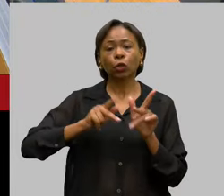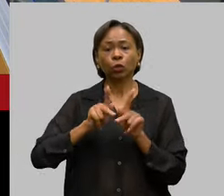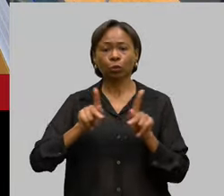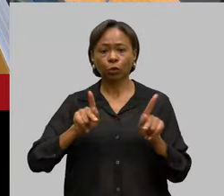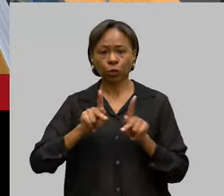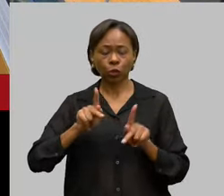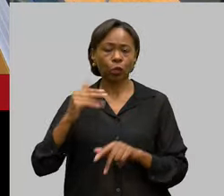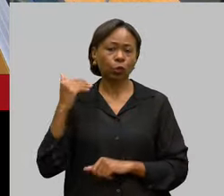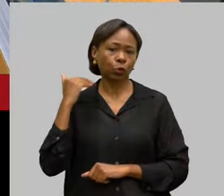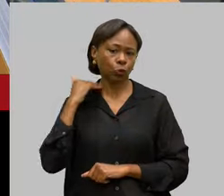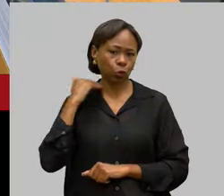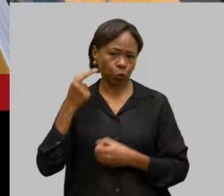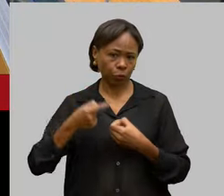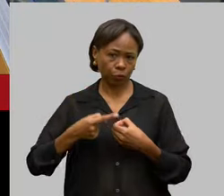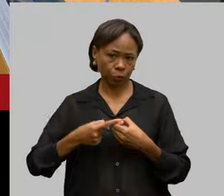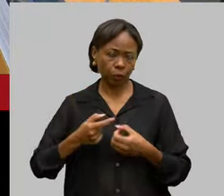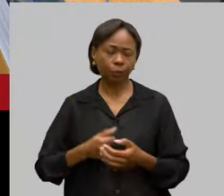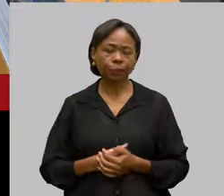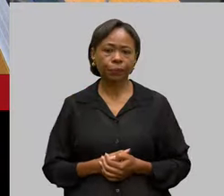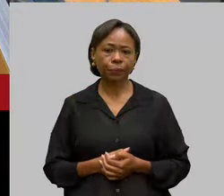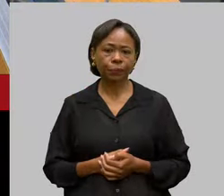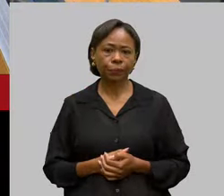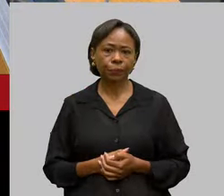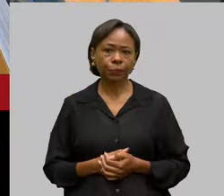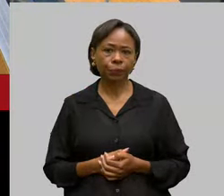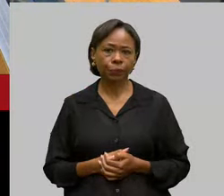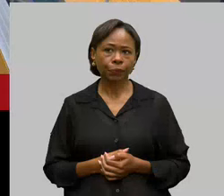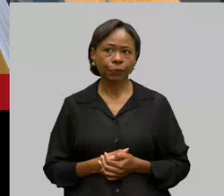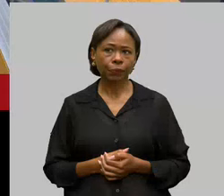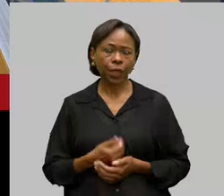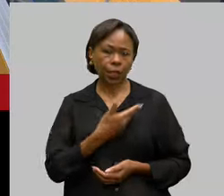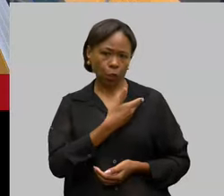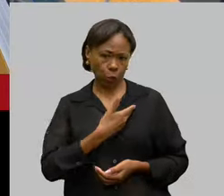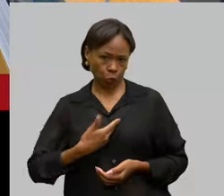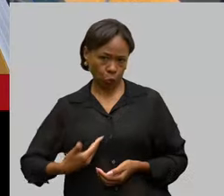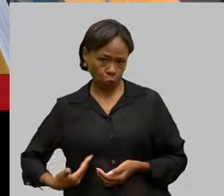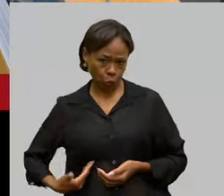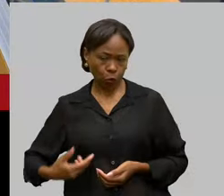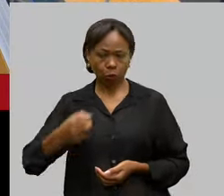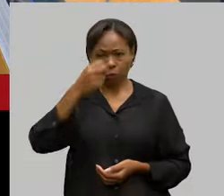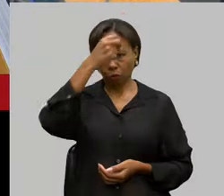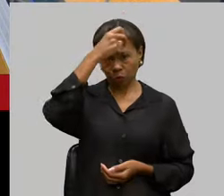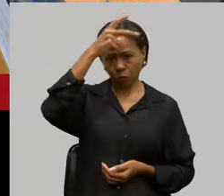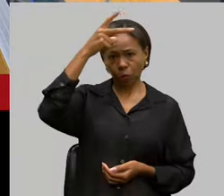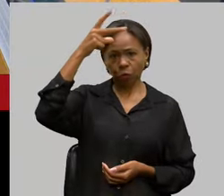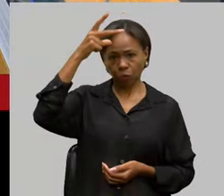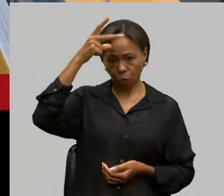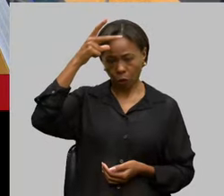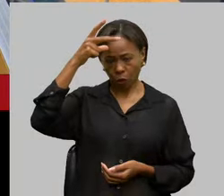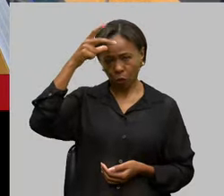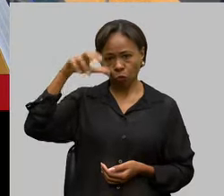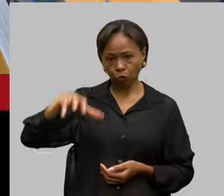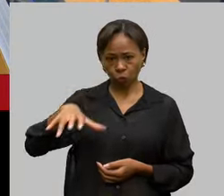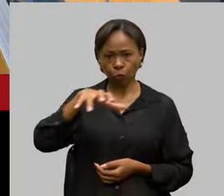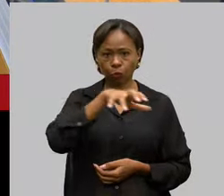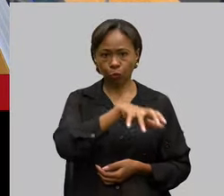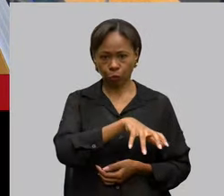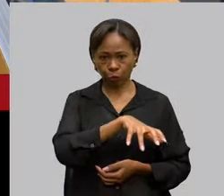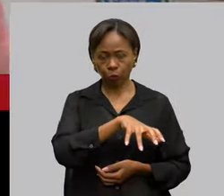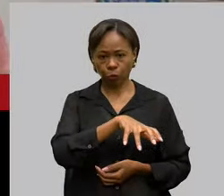Fora que congrega trabalhadores da rede pública Municipal né trabalhadores da rede